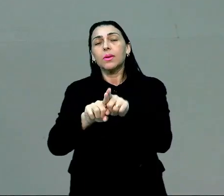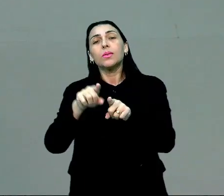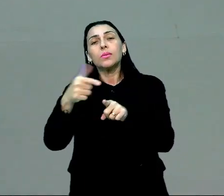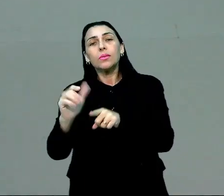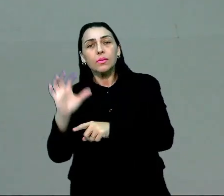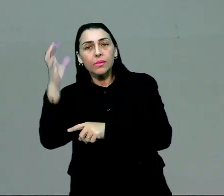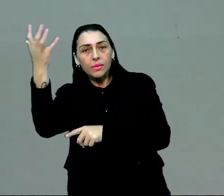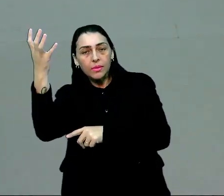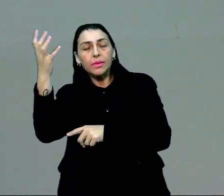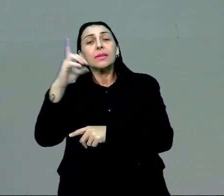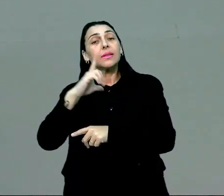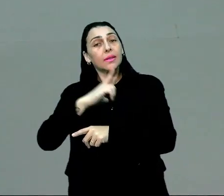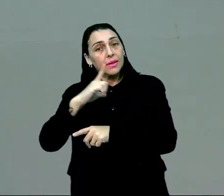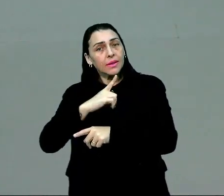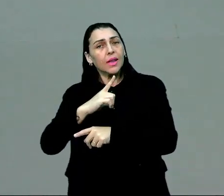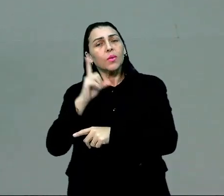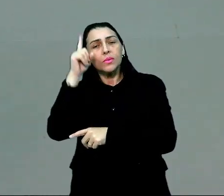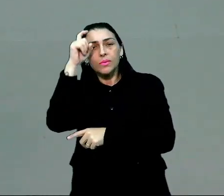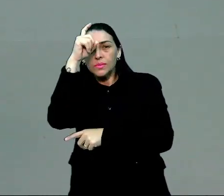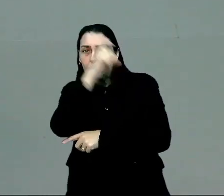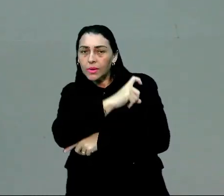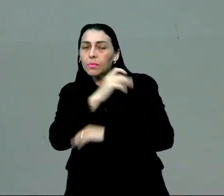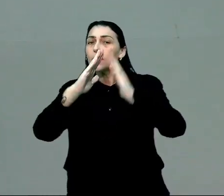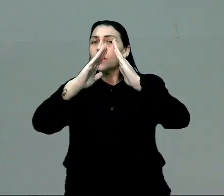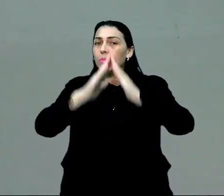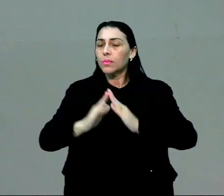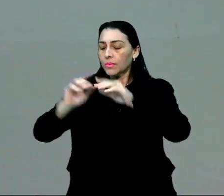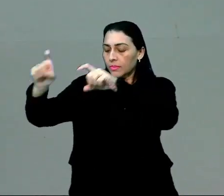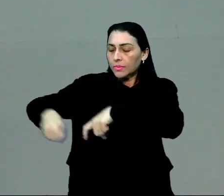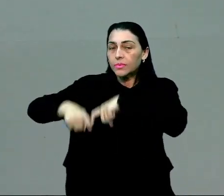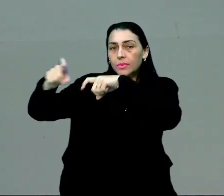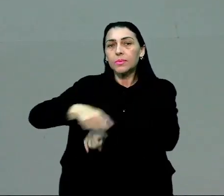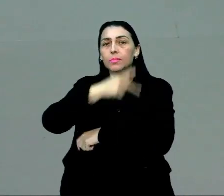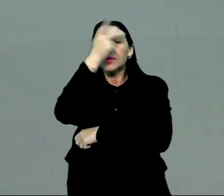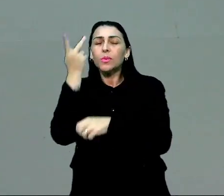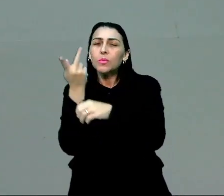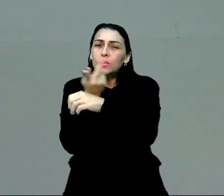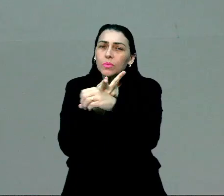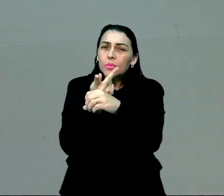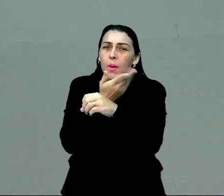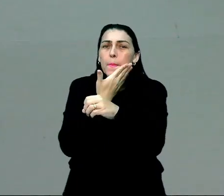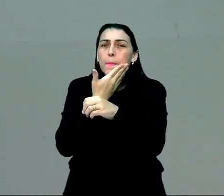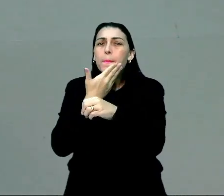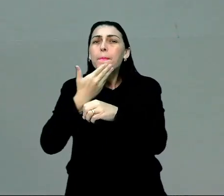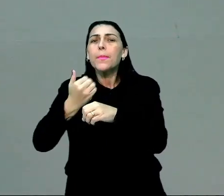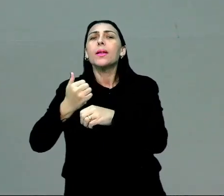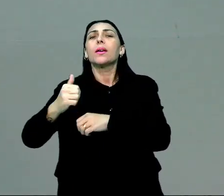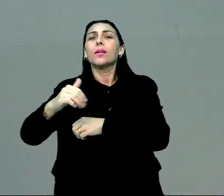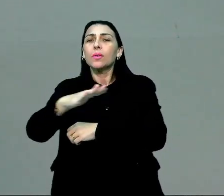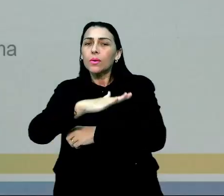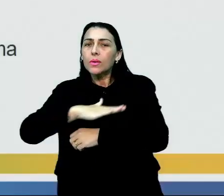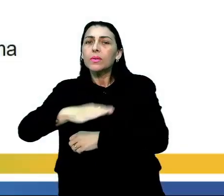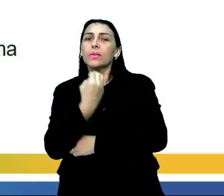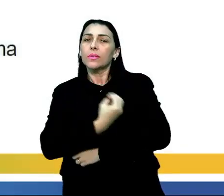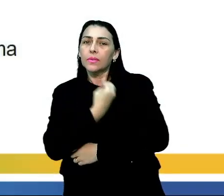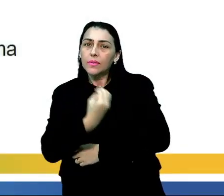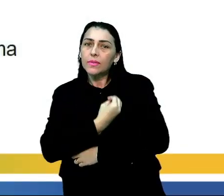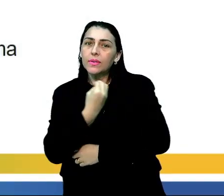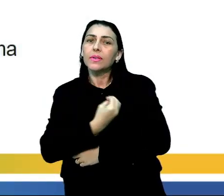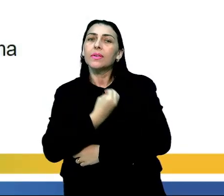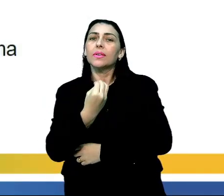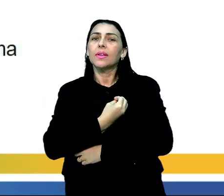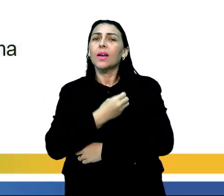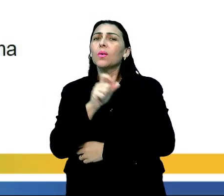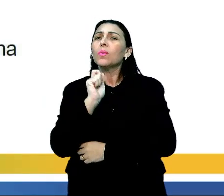situações. Então, assim, existe uma dificuldade para morar no campo. As pessoas estão buscando melhores condições de vida. Então,